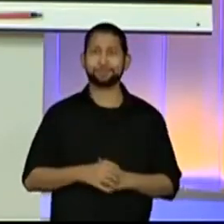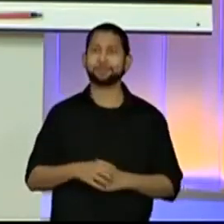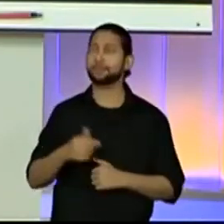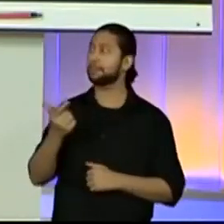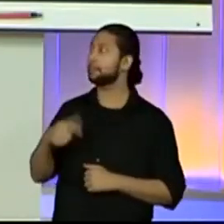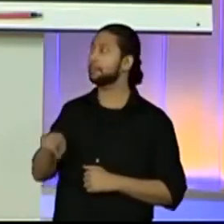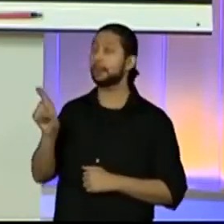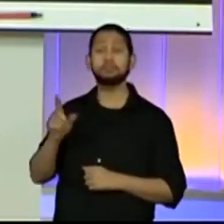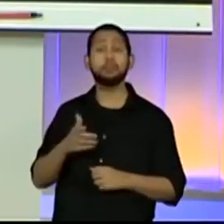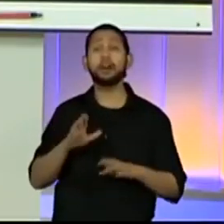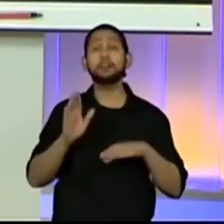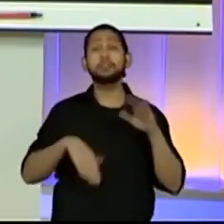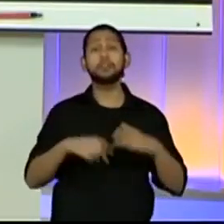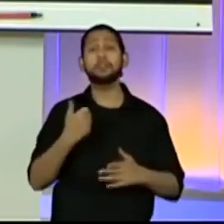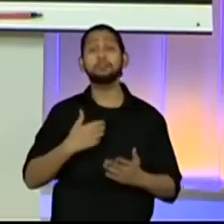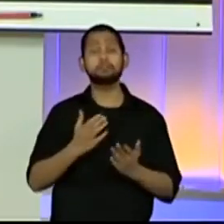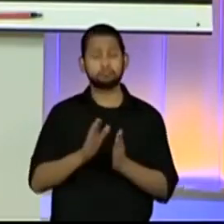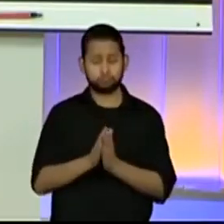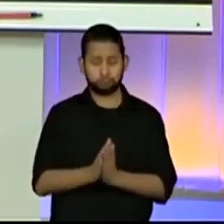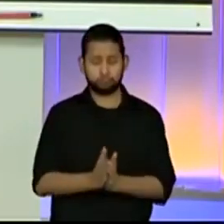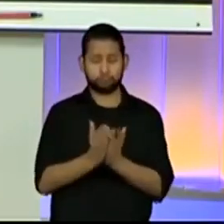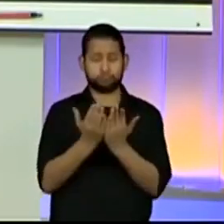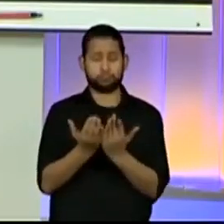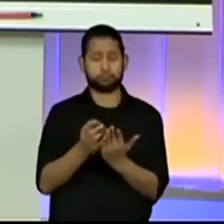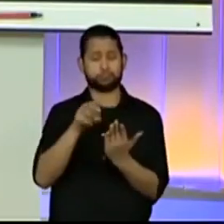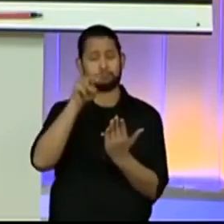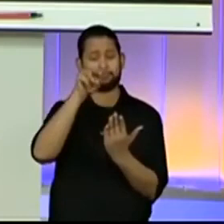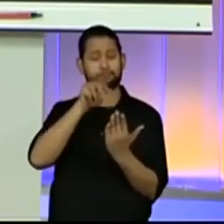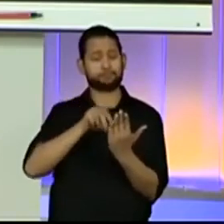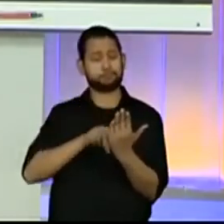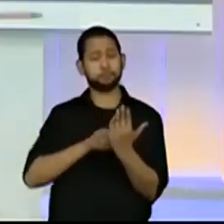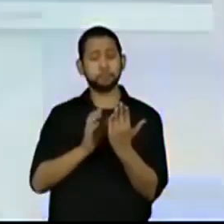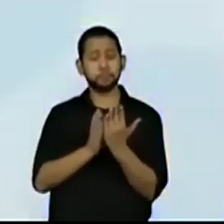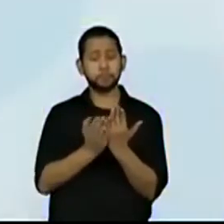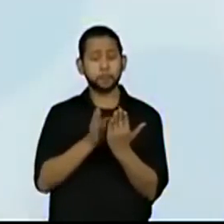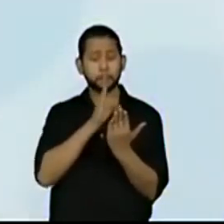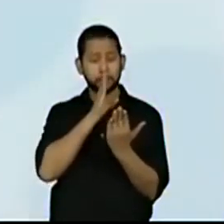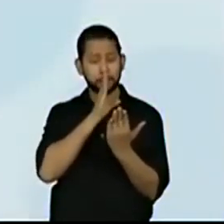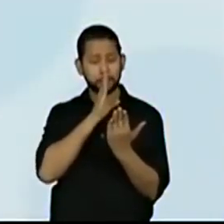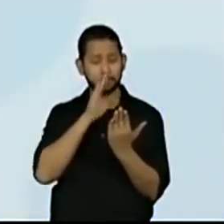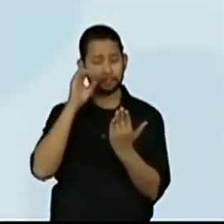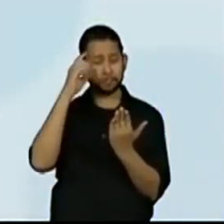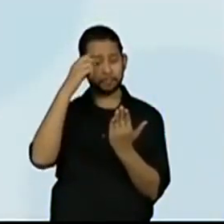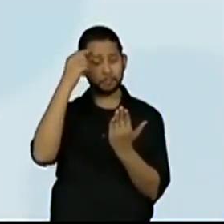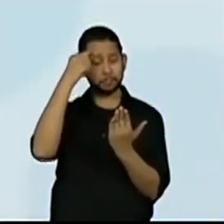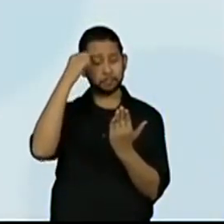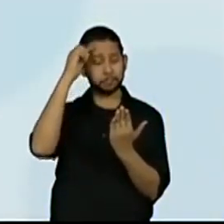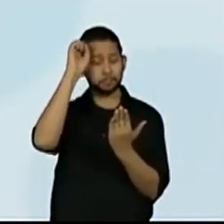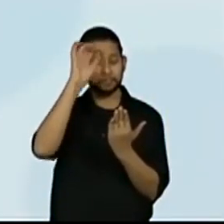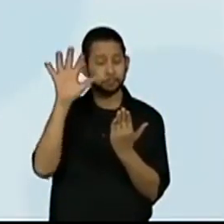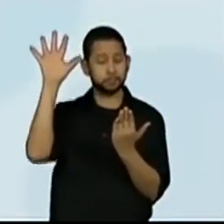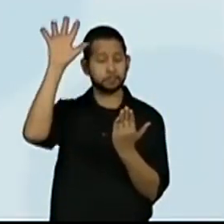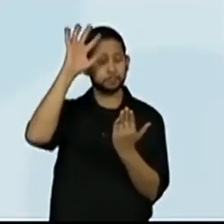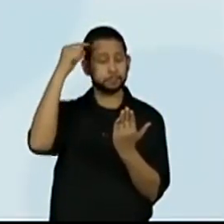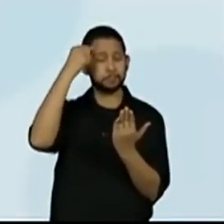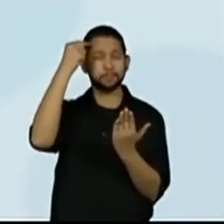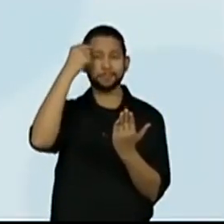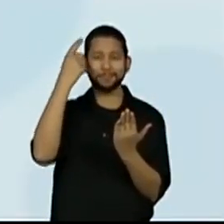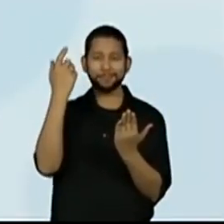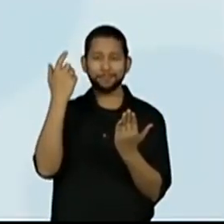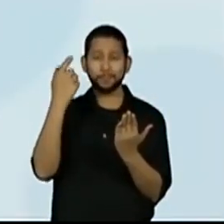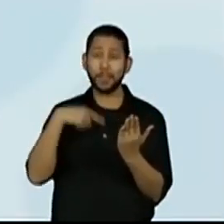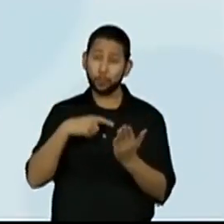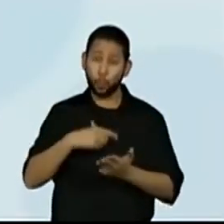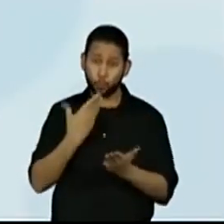A leitura silenciosa é a leitura para si mesmo, a sua leitura mental, é a leitura que eu utilizo muito para os